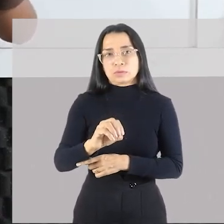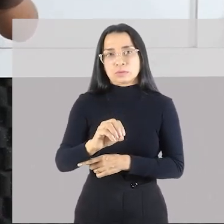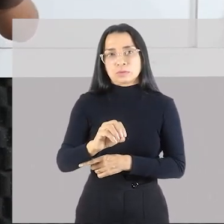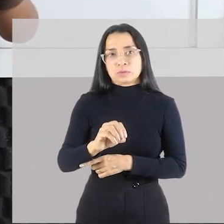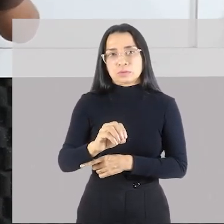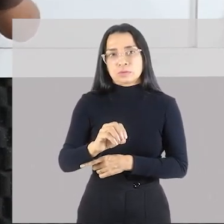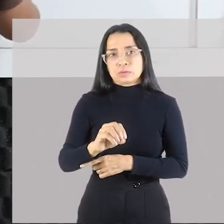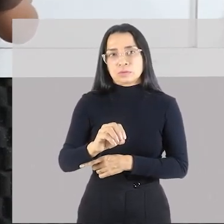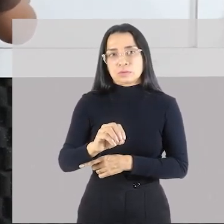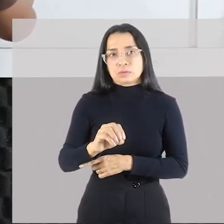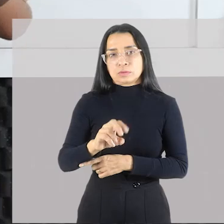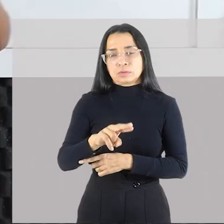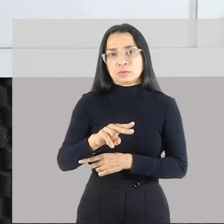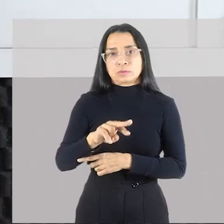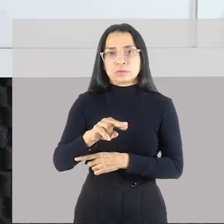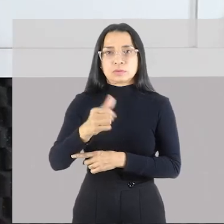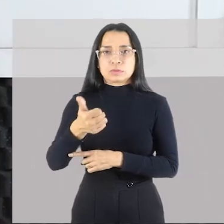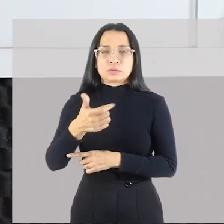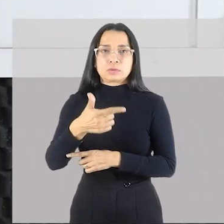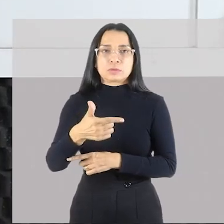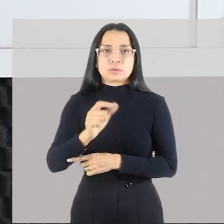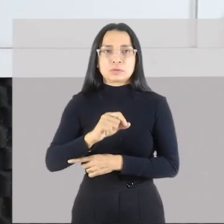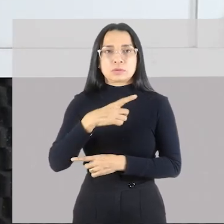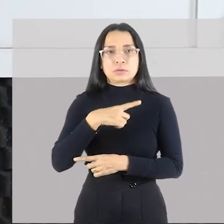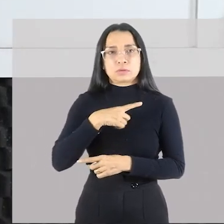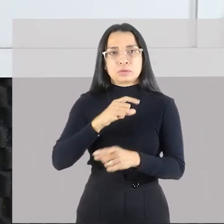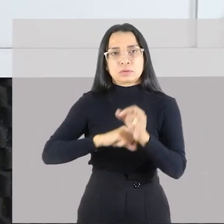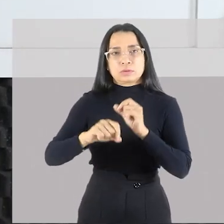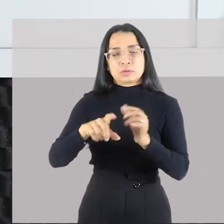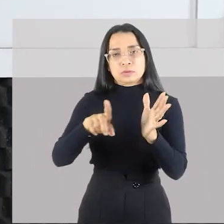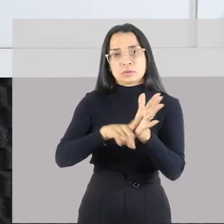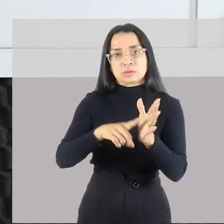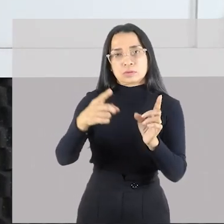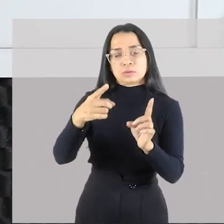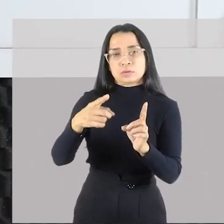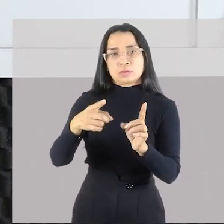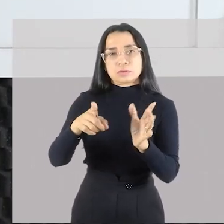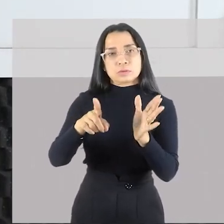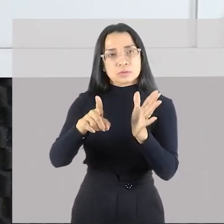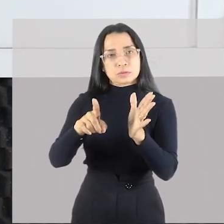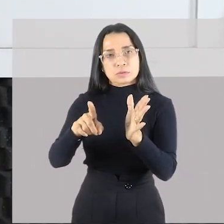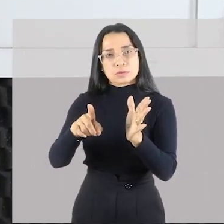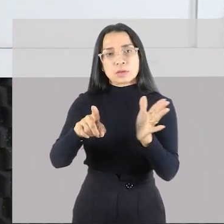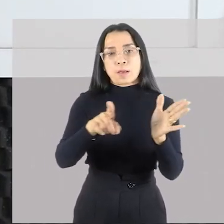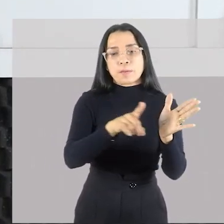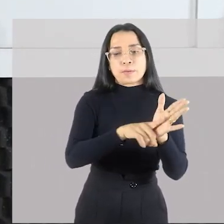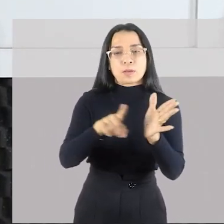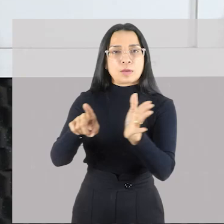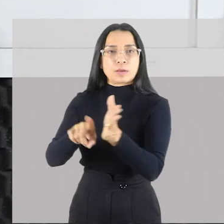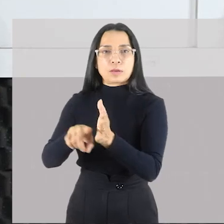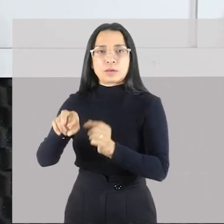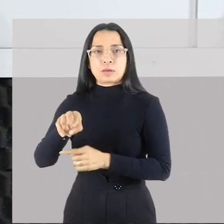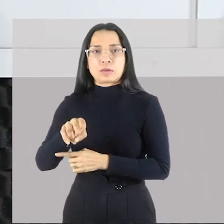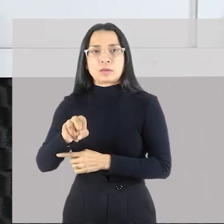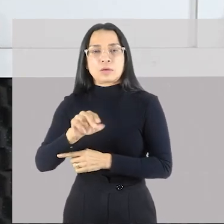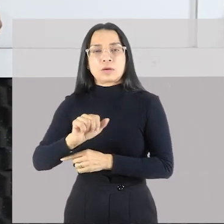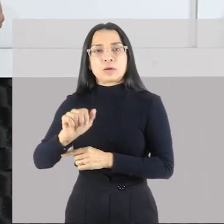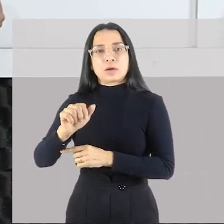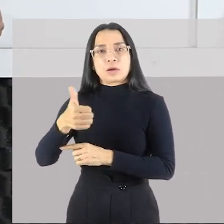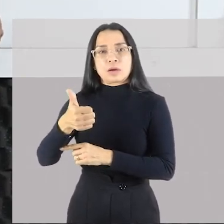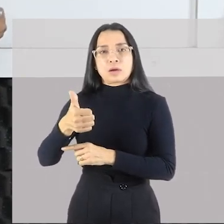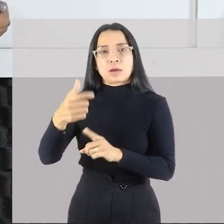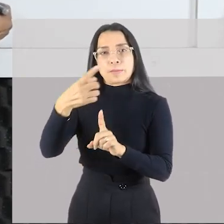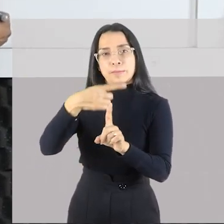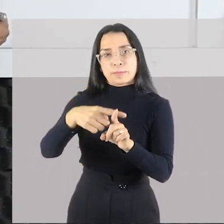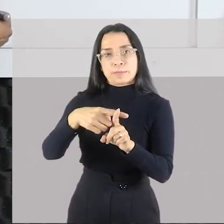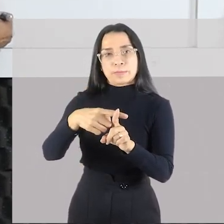a 12. Olha, nós temos menos com menos dá mais, 2 mais 10 igual a 12.